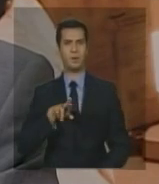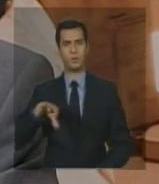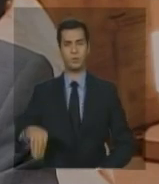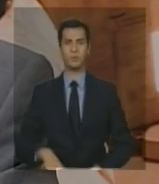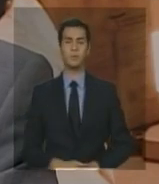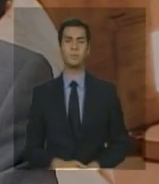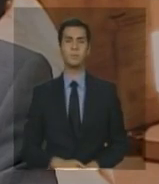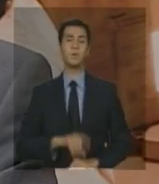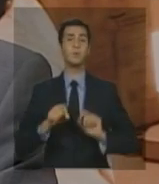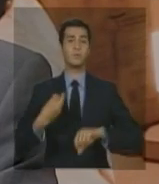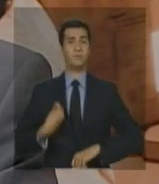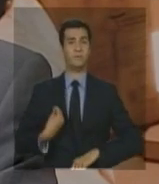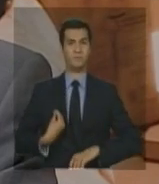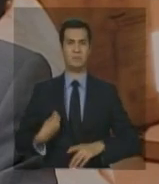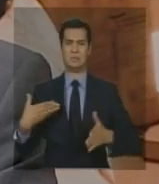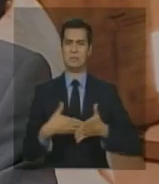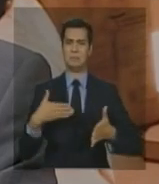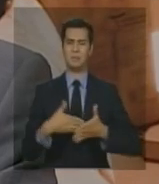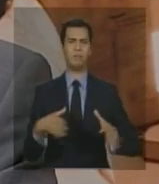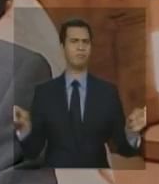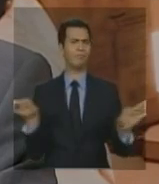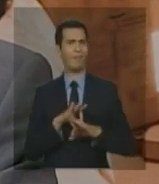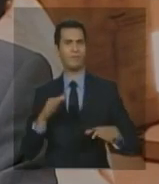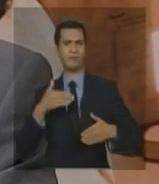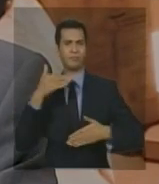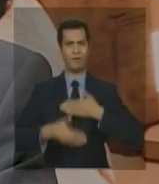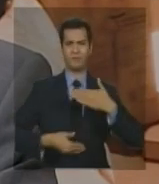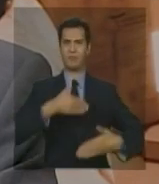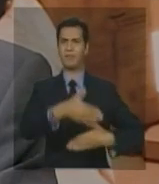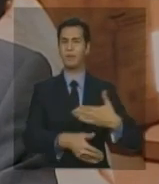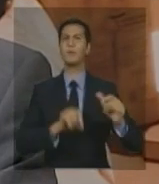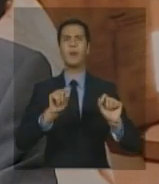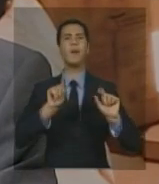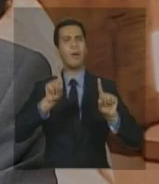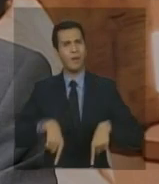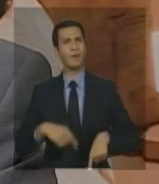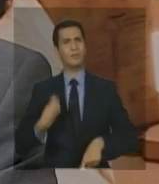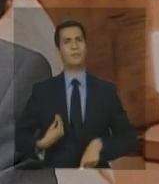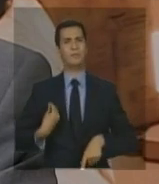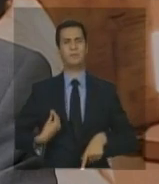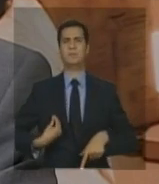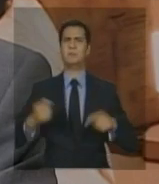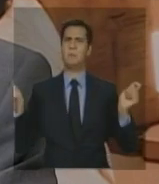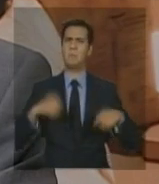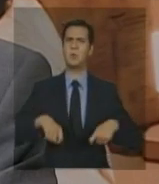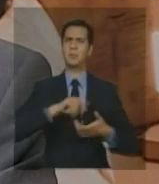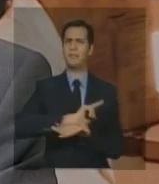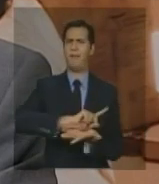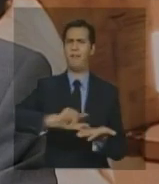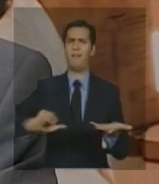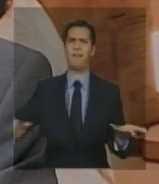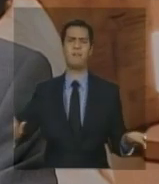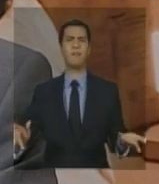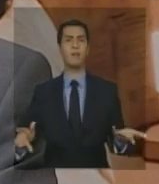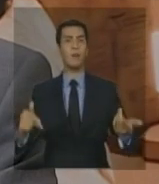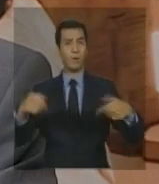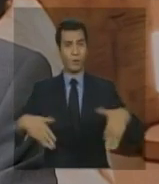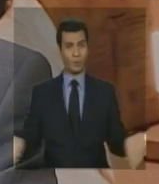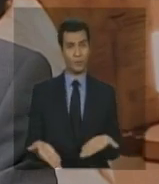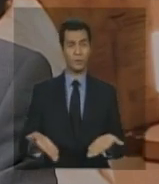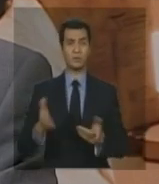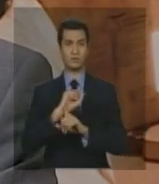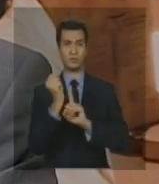sem limite, é isso aí, né? É viver todas as possibilidades. E a sociedade brasileira tem